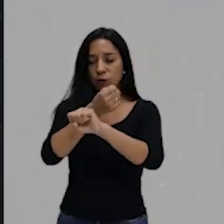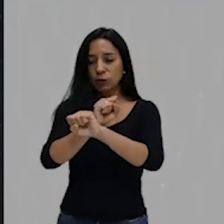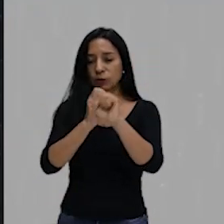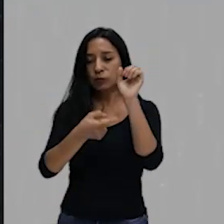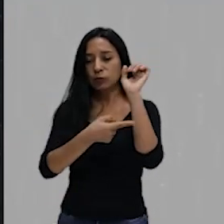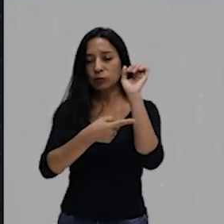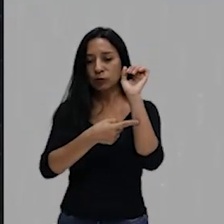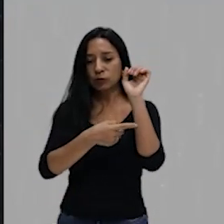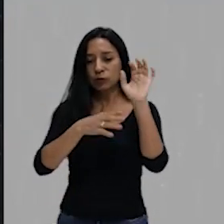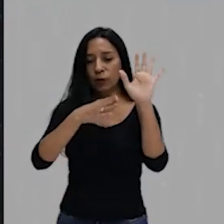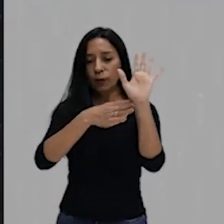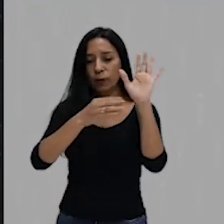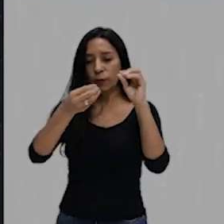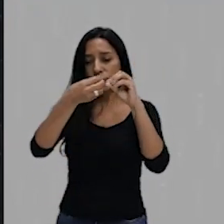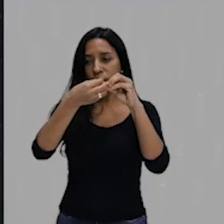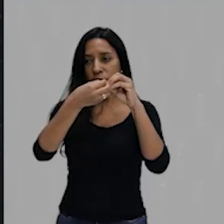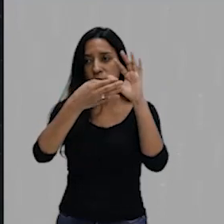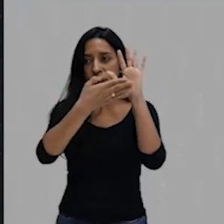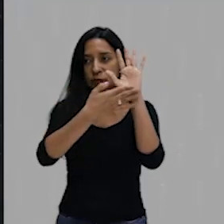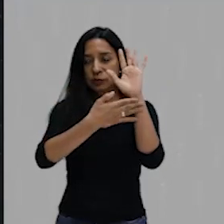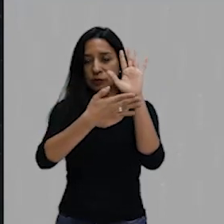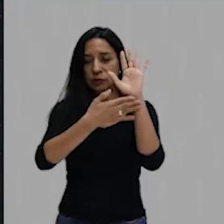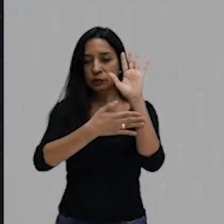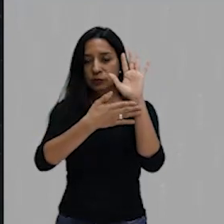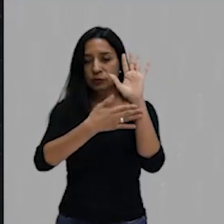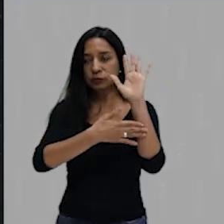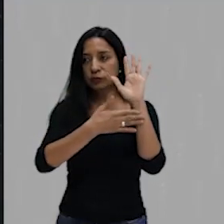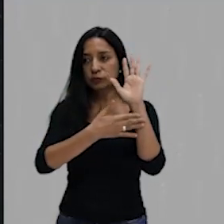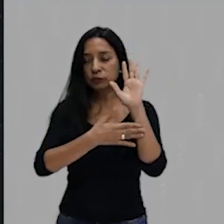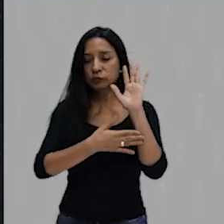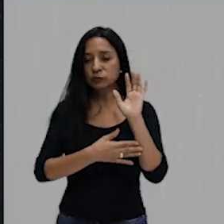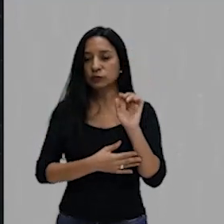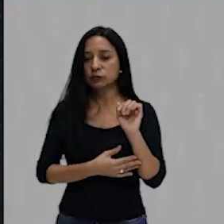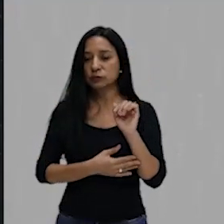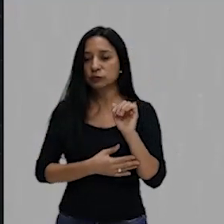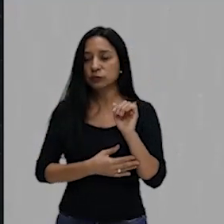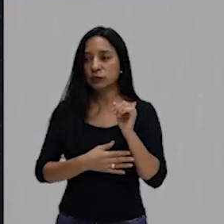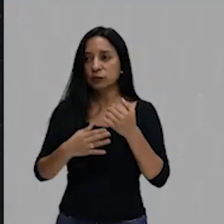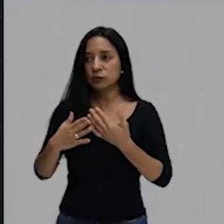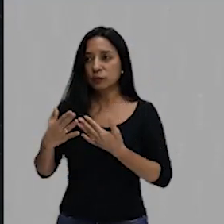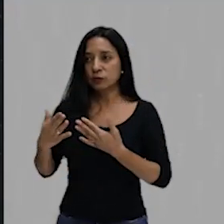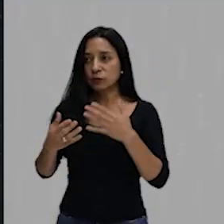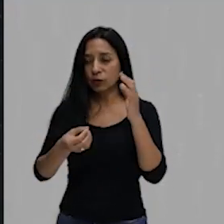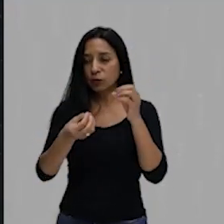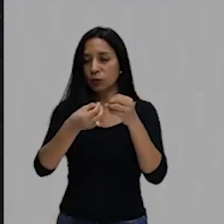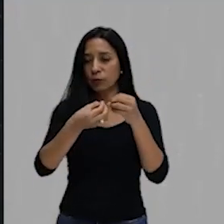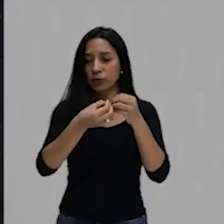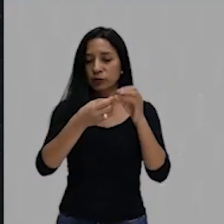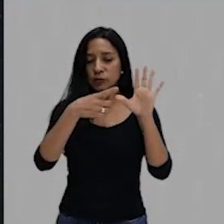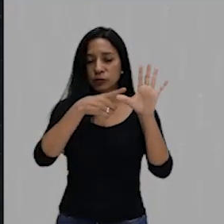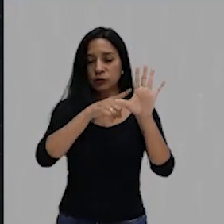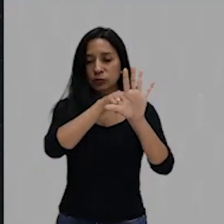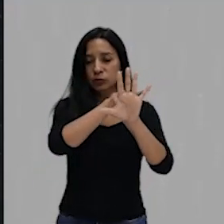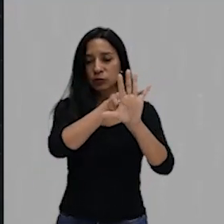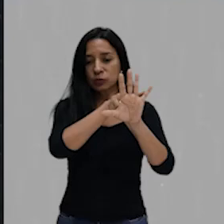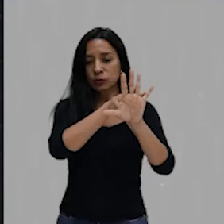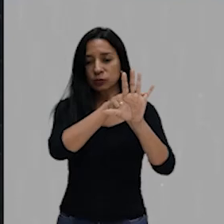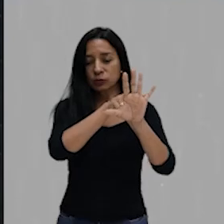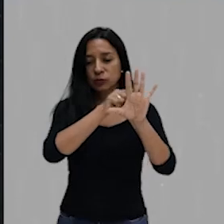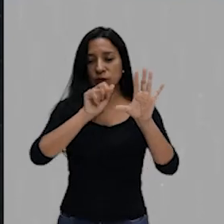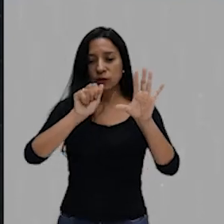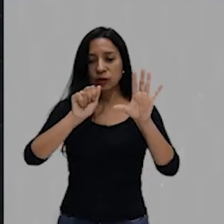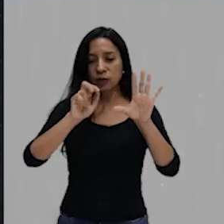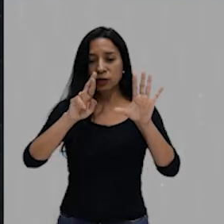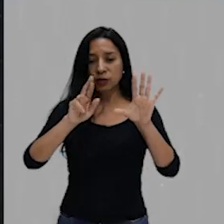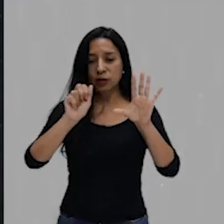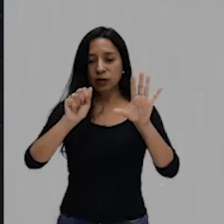próximo, ó, nessa posição anatômica, esse osso que está próximo a esse dedo, né, é o chamado osso rádio.